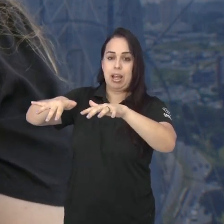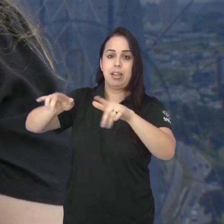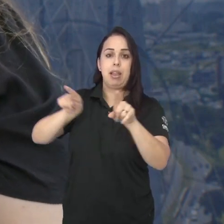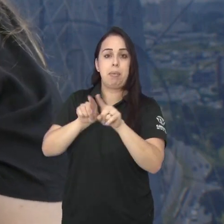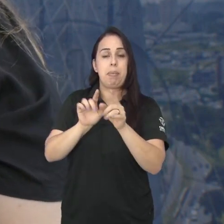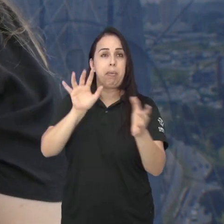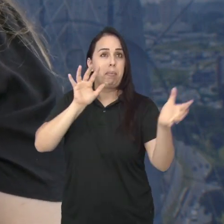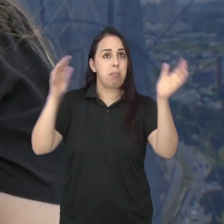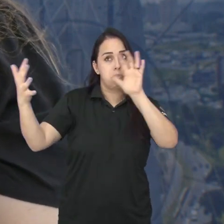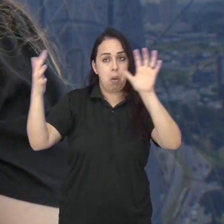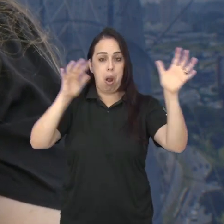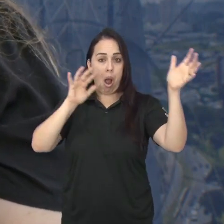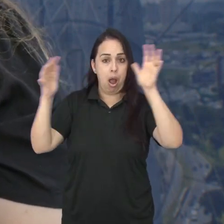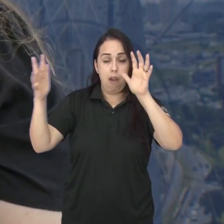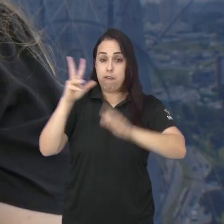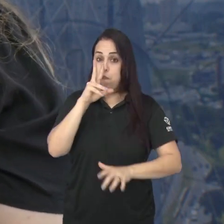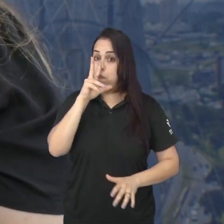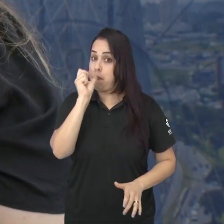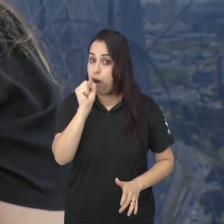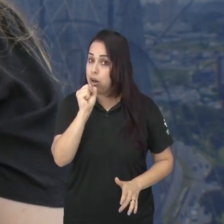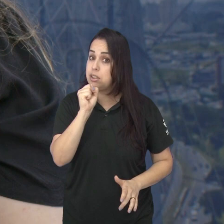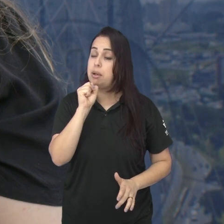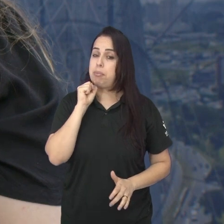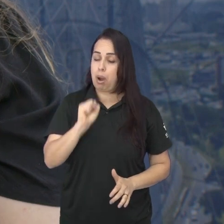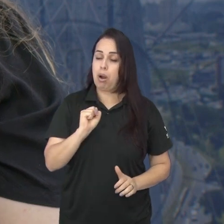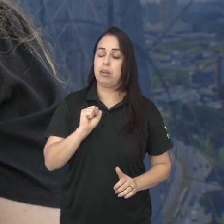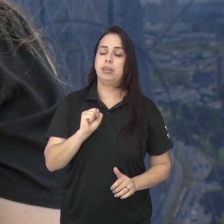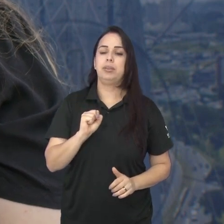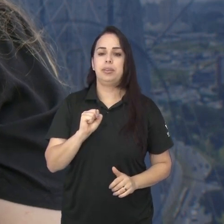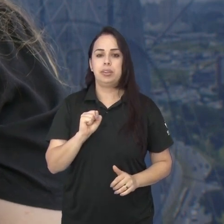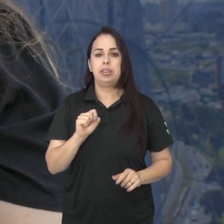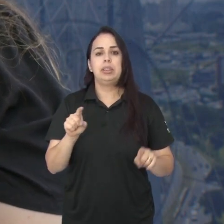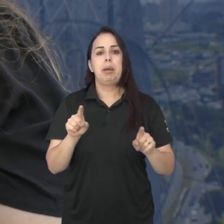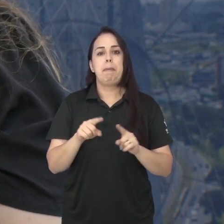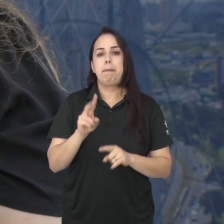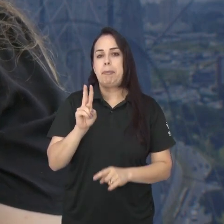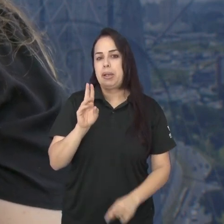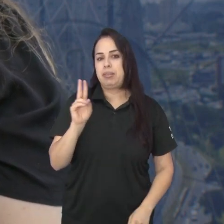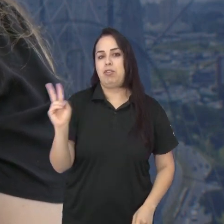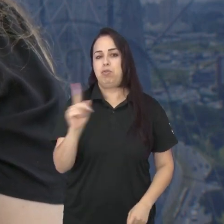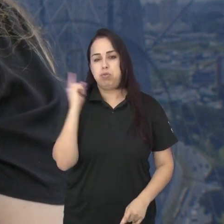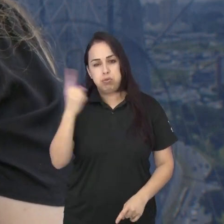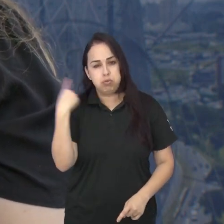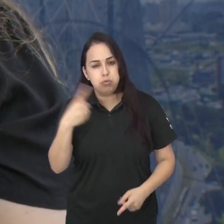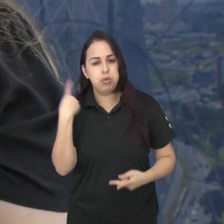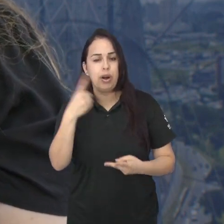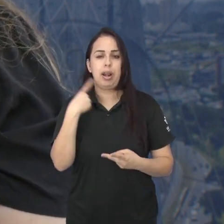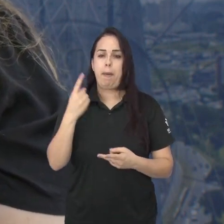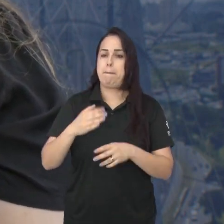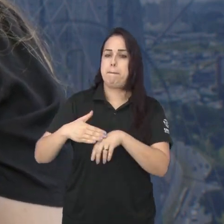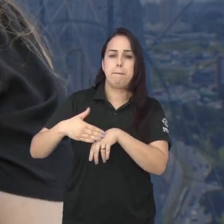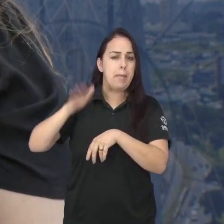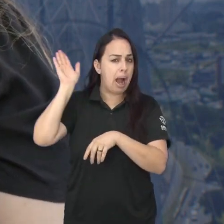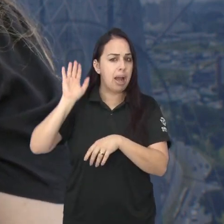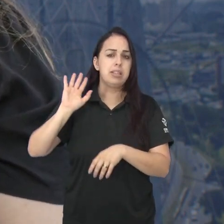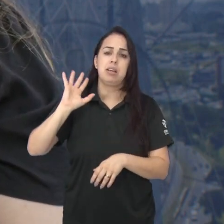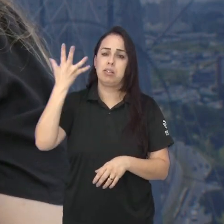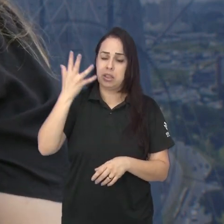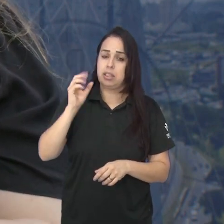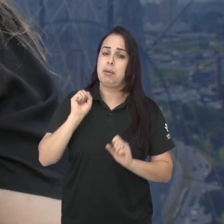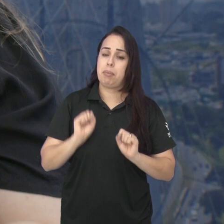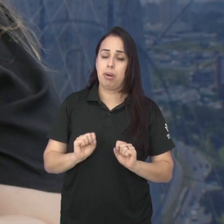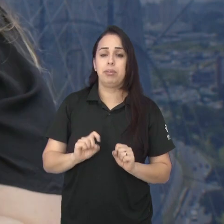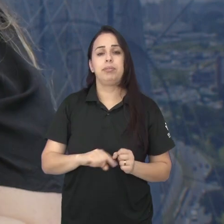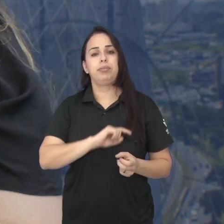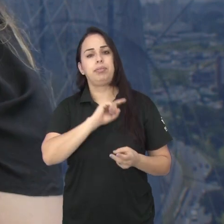eventos meteorológicos muito mais intensos, então muito mais furacões, muito mais tornados. Então, assim,